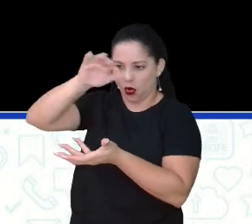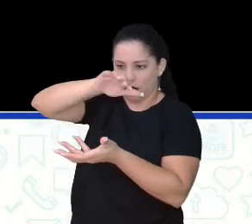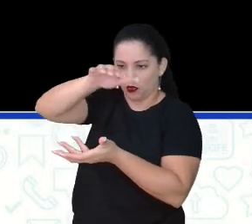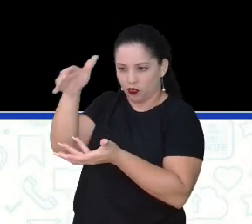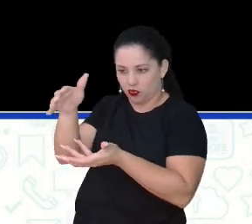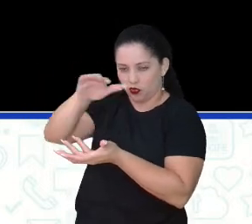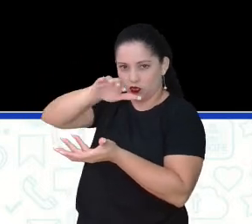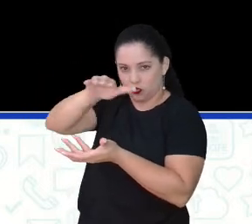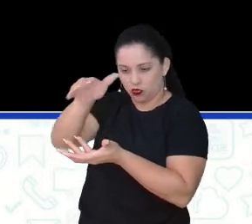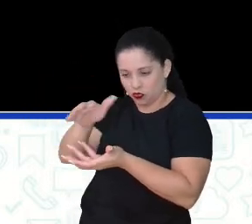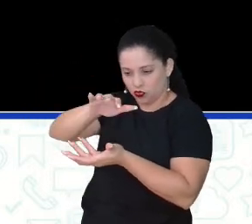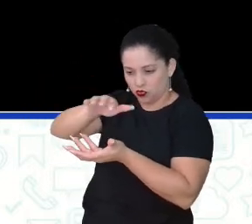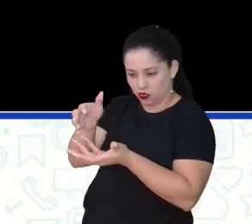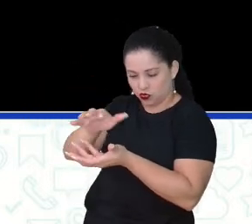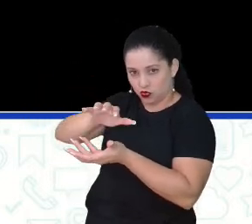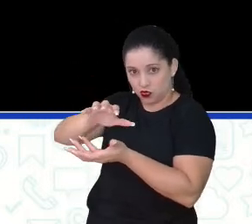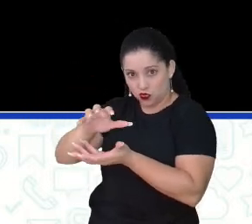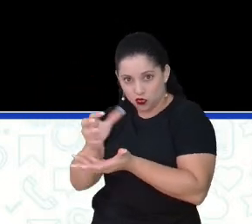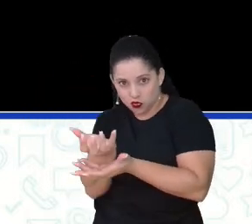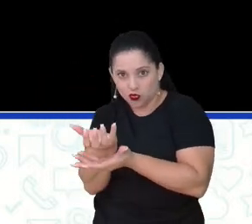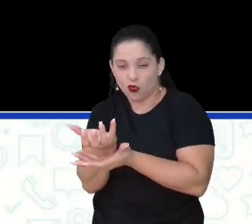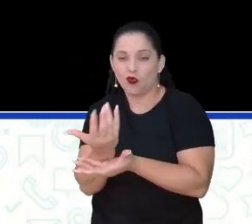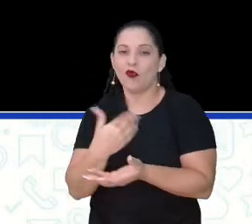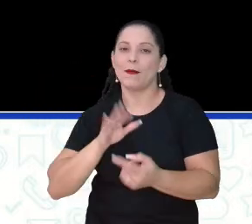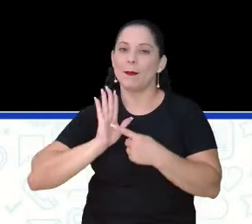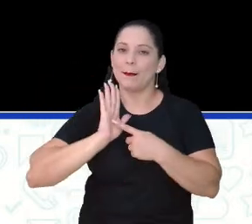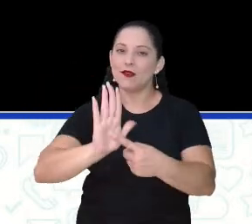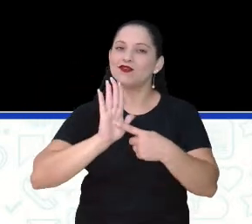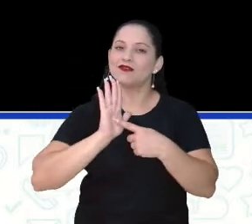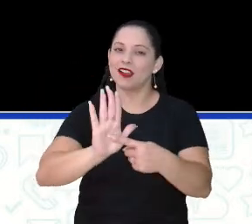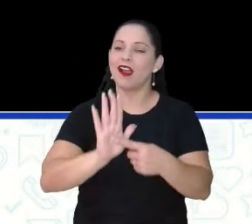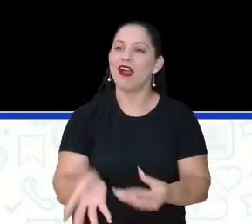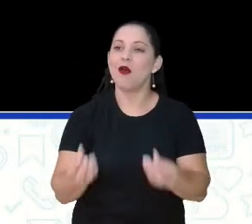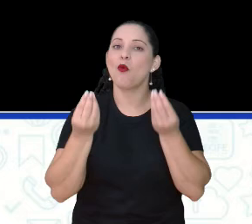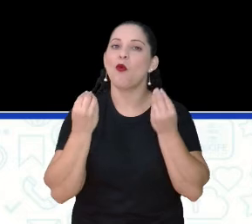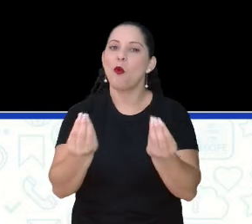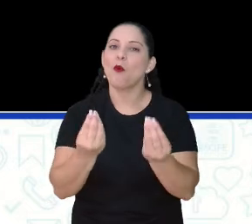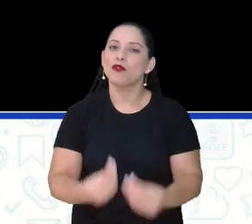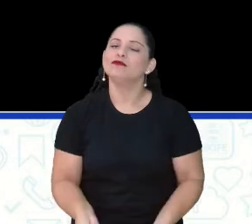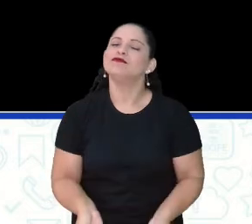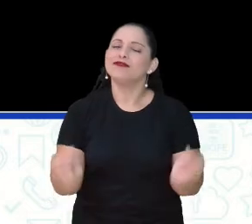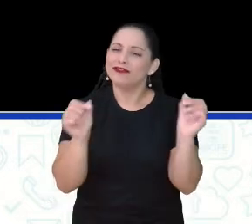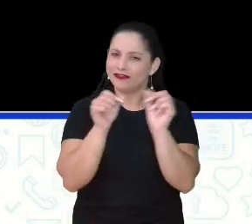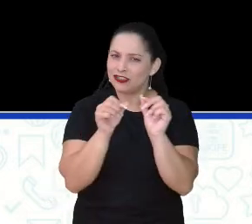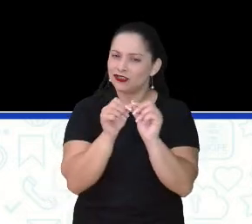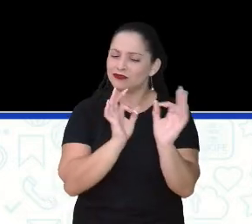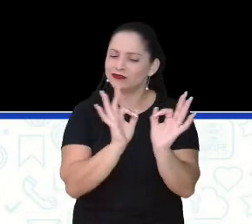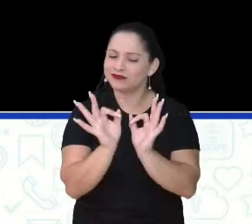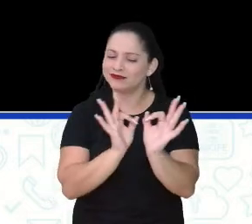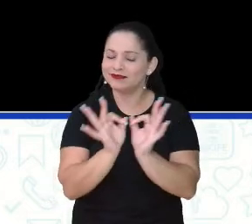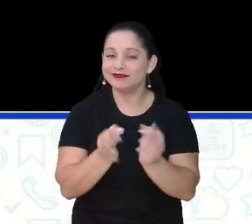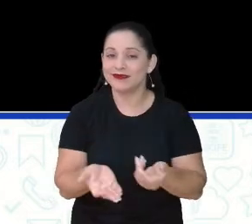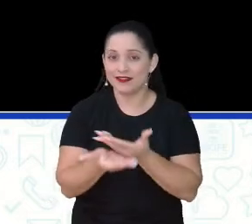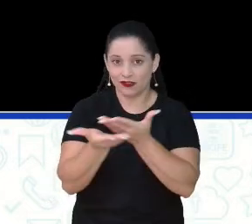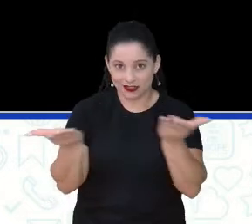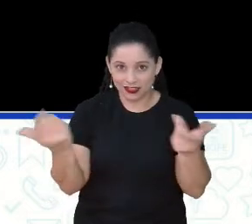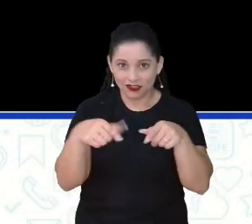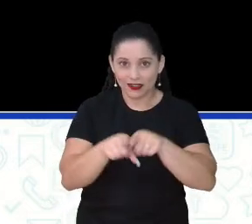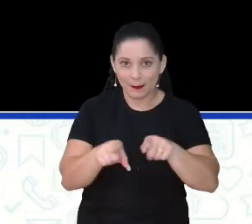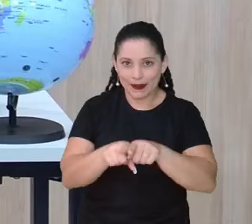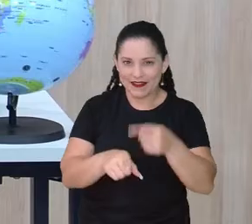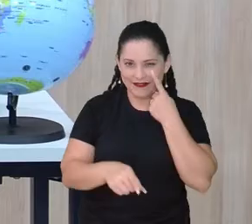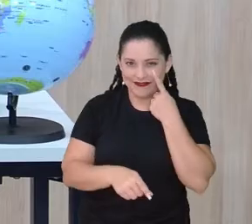para vocês, né? E vou mostrar aqui como foi que eu fiz e vou dar a sugestão para vocês